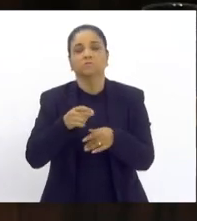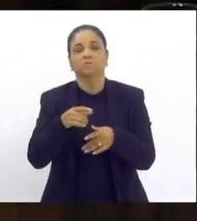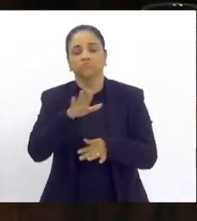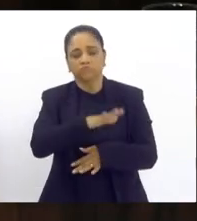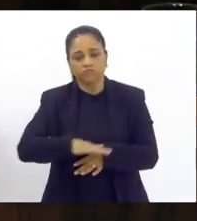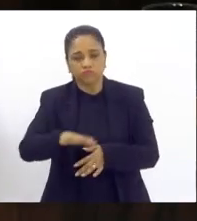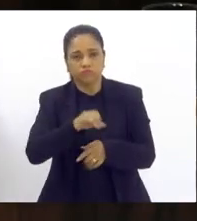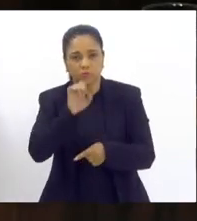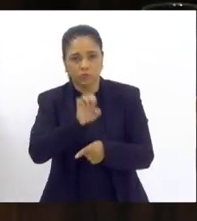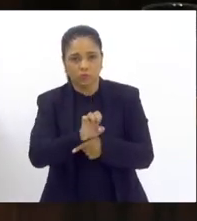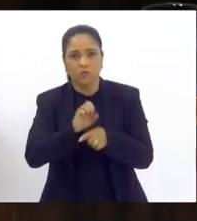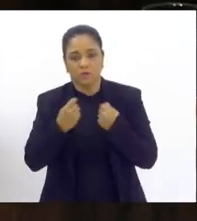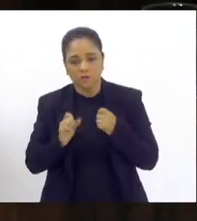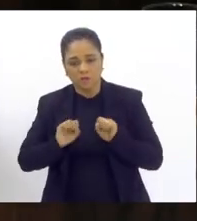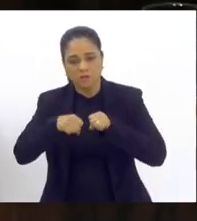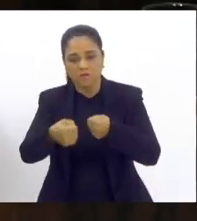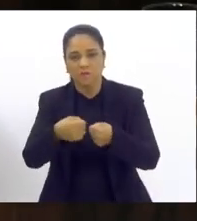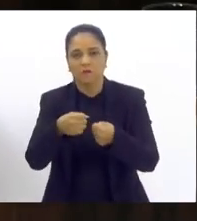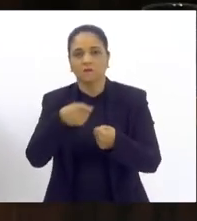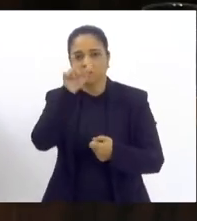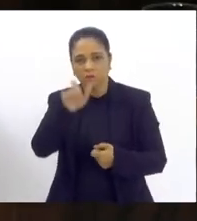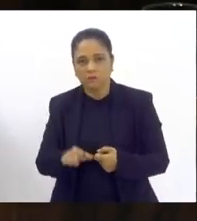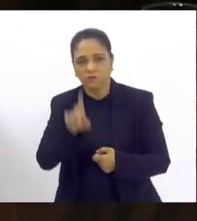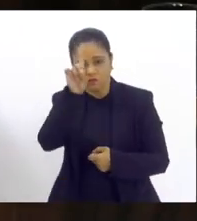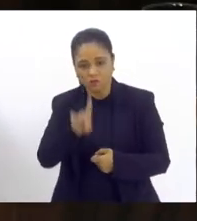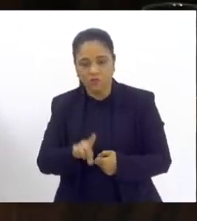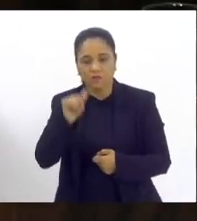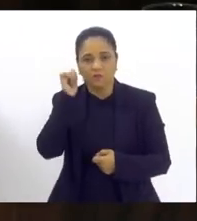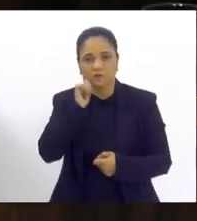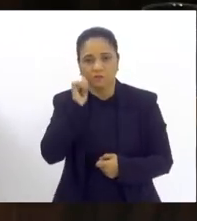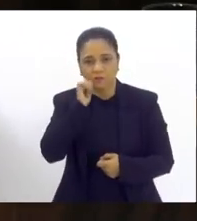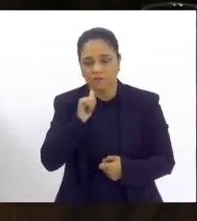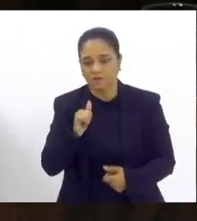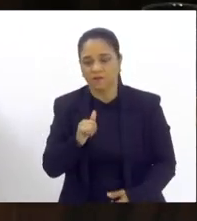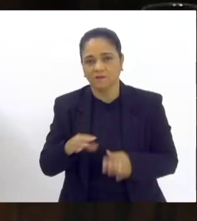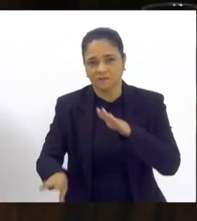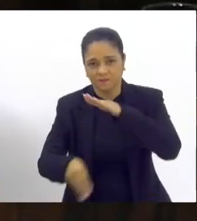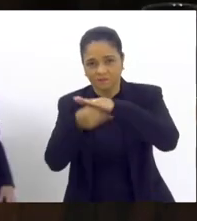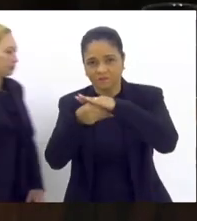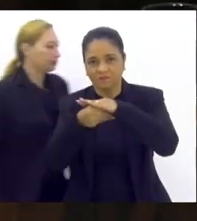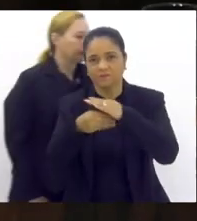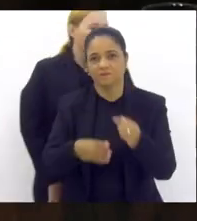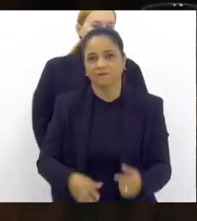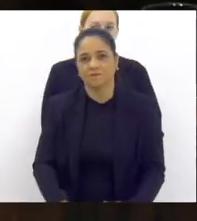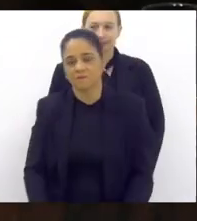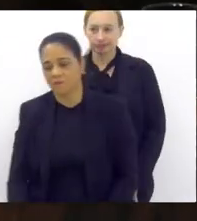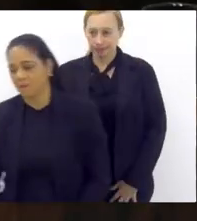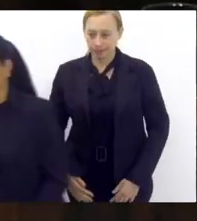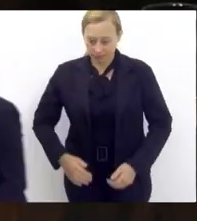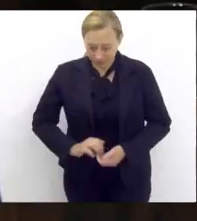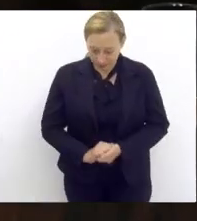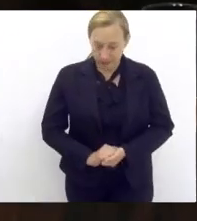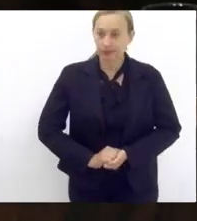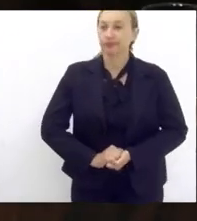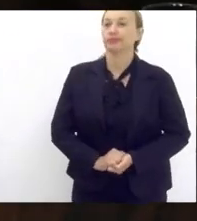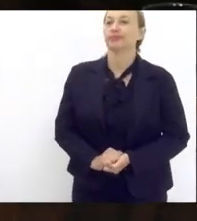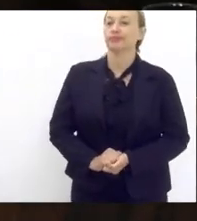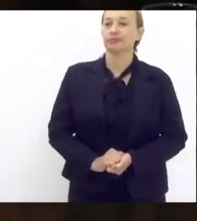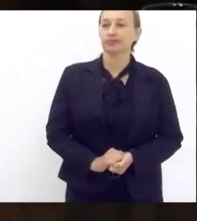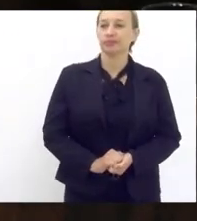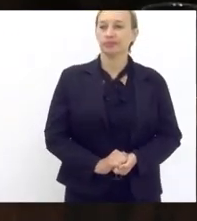juridicidade de defesa dos direitos da mulher, favorável, com emendas, e da mesa diretora,